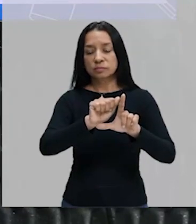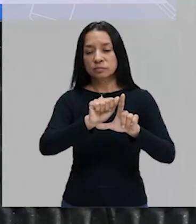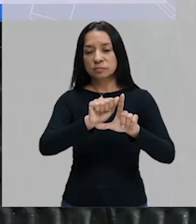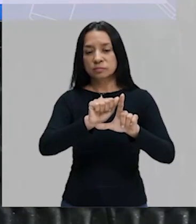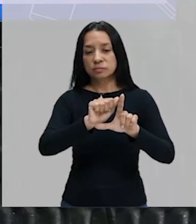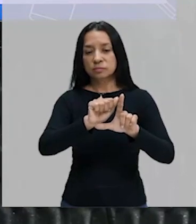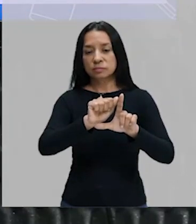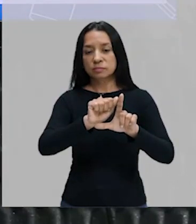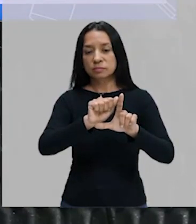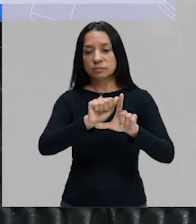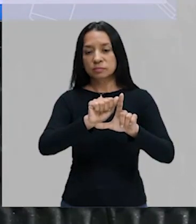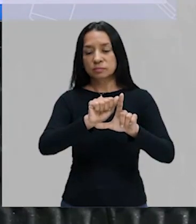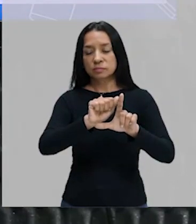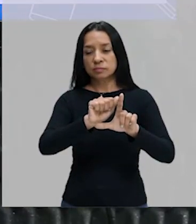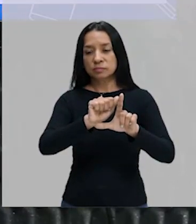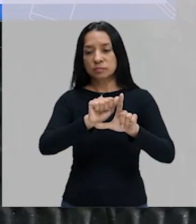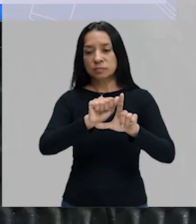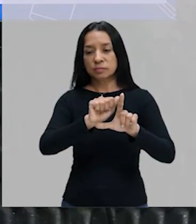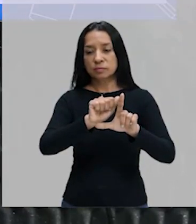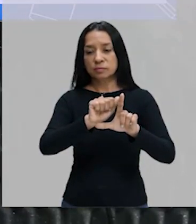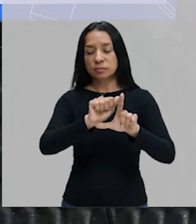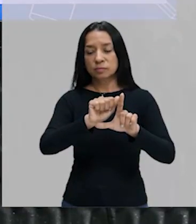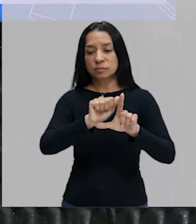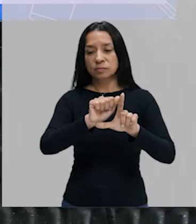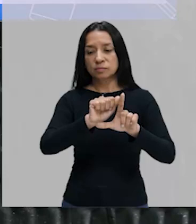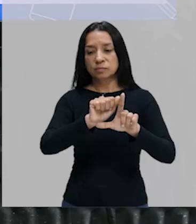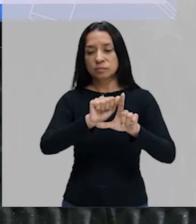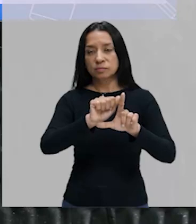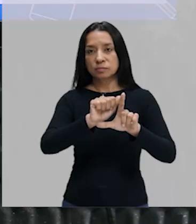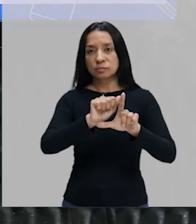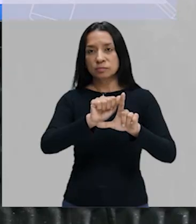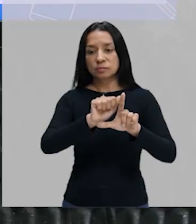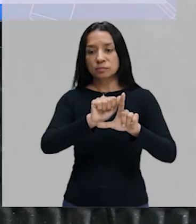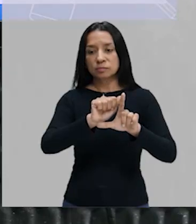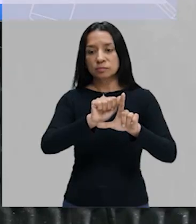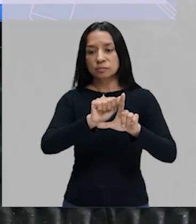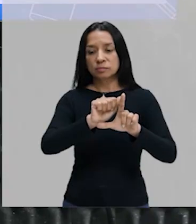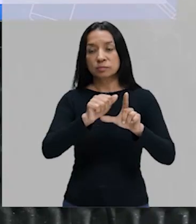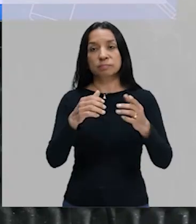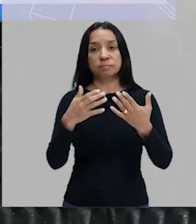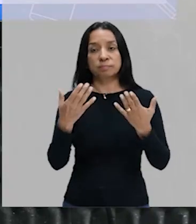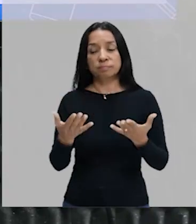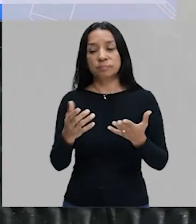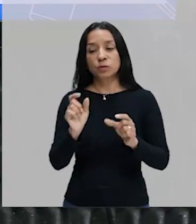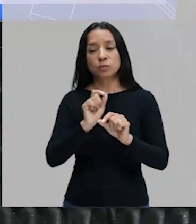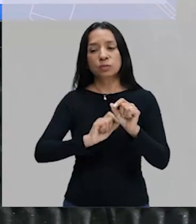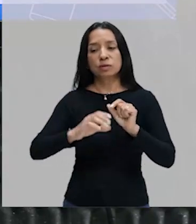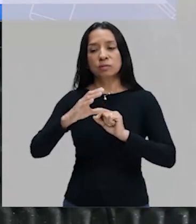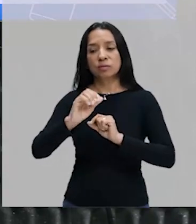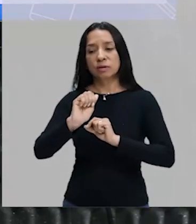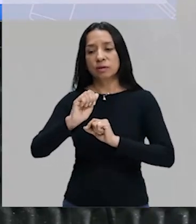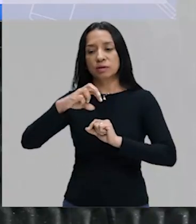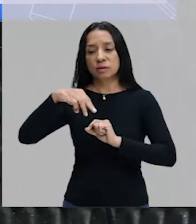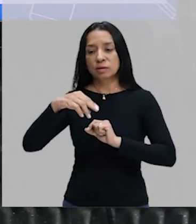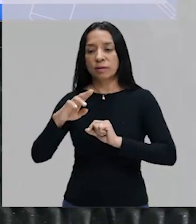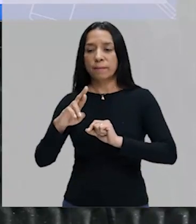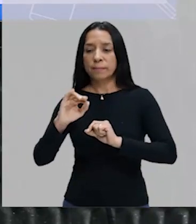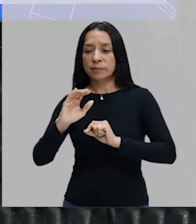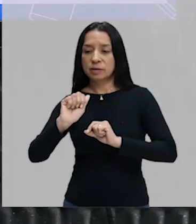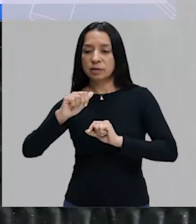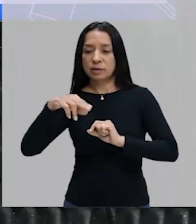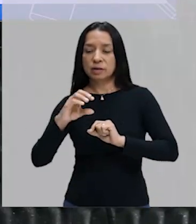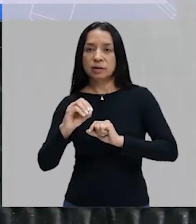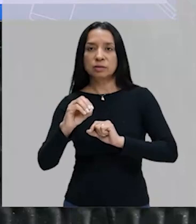invertebrados, fenômeno conhecido como explosão do Cambriano. Ora, mas o que é o Cambriano? O Cambriano é